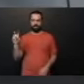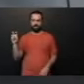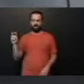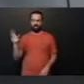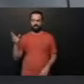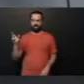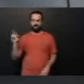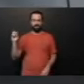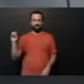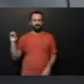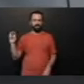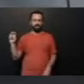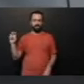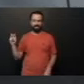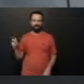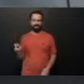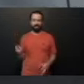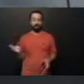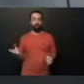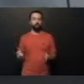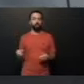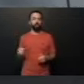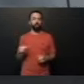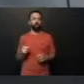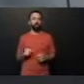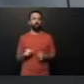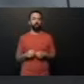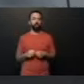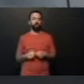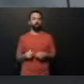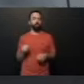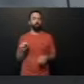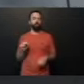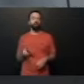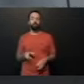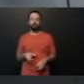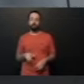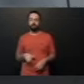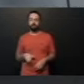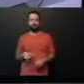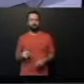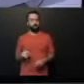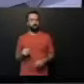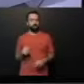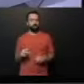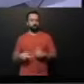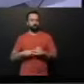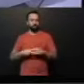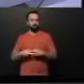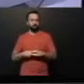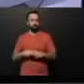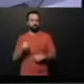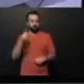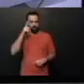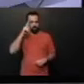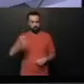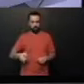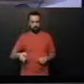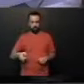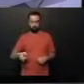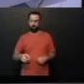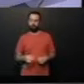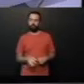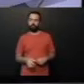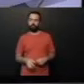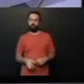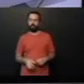vamos trabalhar na nossa aula de hoje? Nós vamos trabalhar verbo imperativo, tá? Que nós vimos um pouquinho